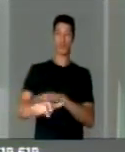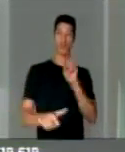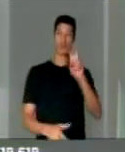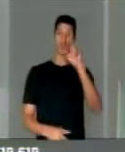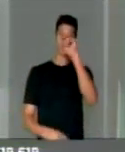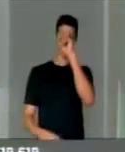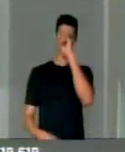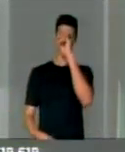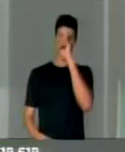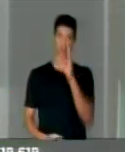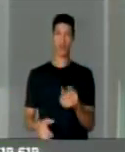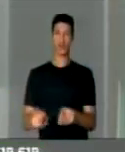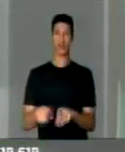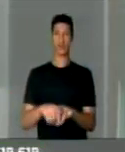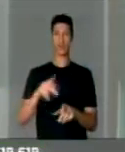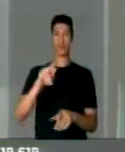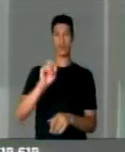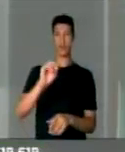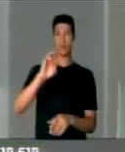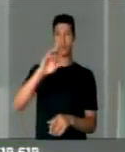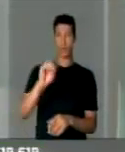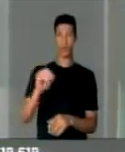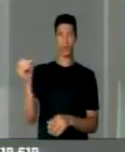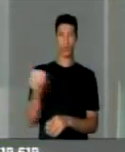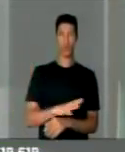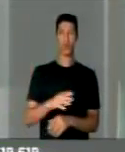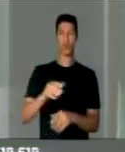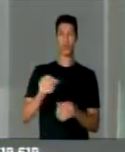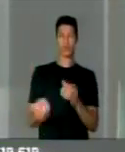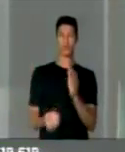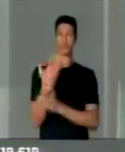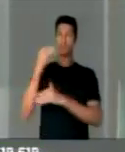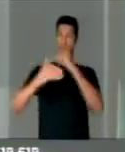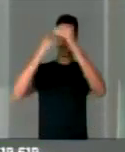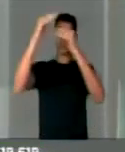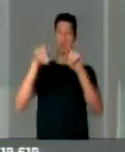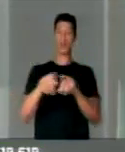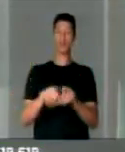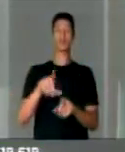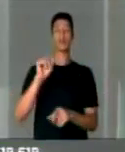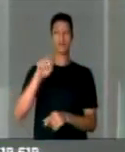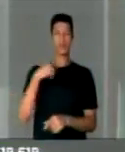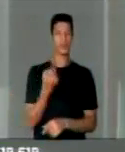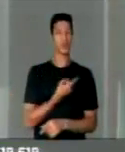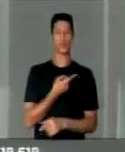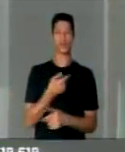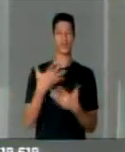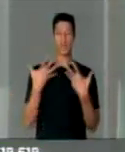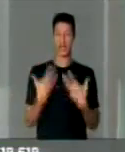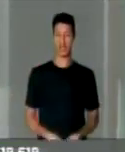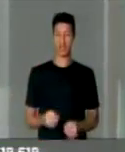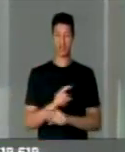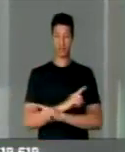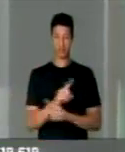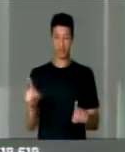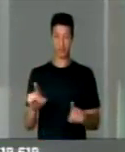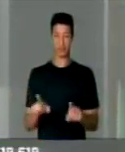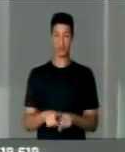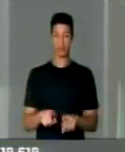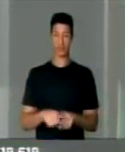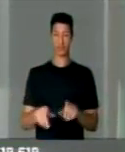5 hospitais regionais, porto, modernização, aumento da produtividade, e isso nós não aceitaremos que